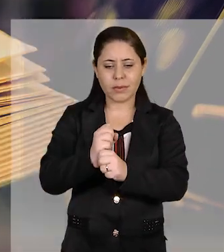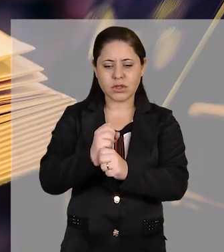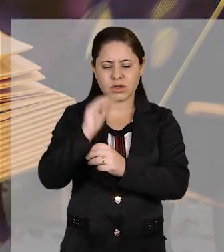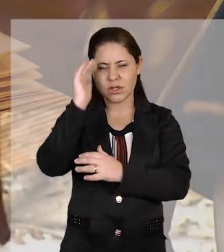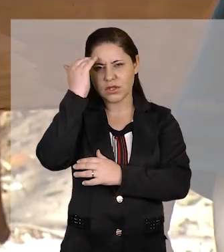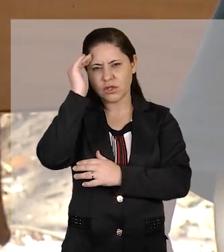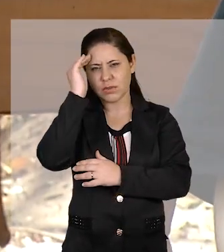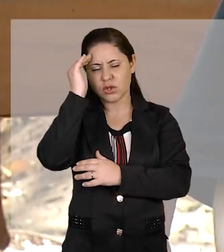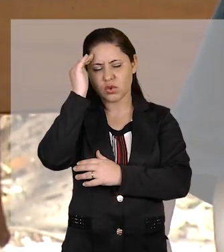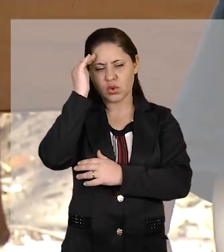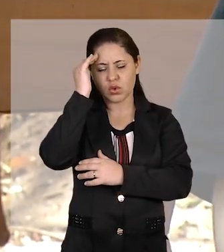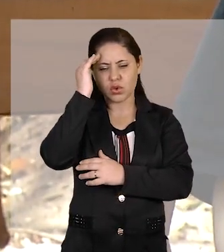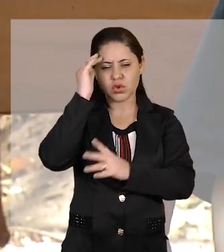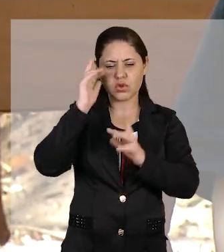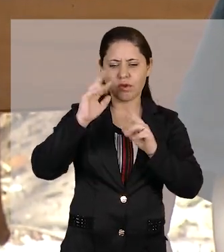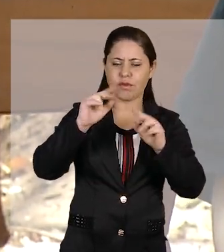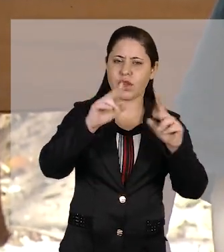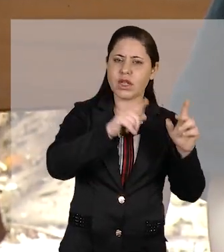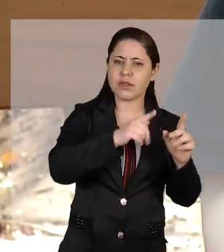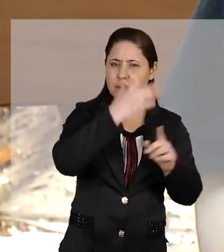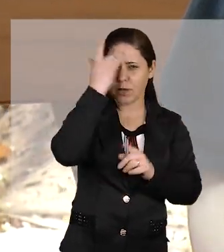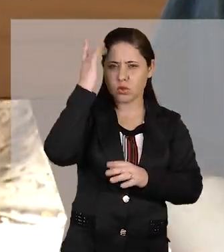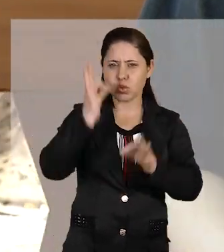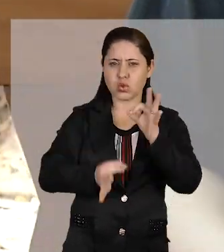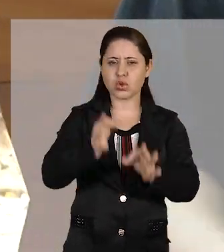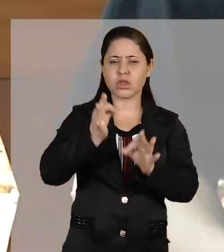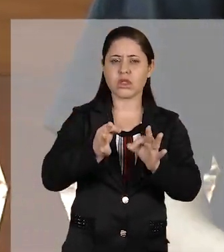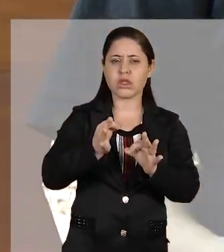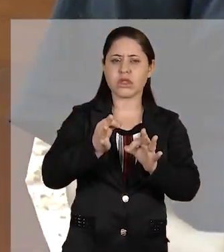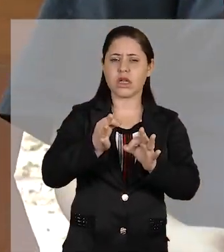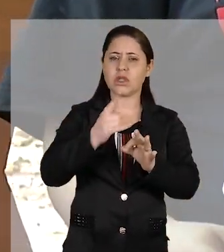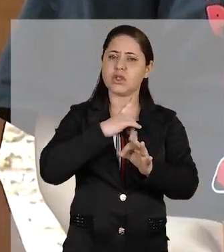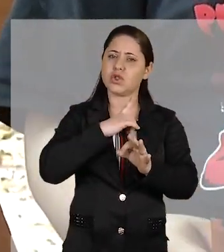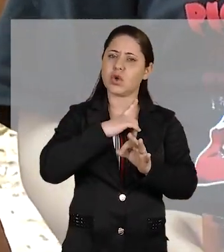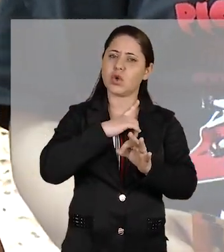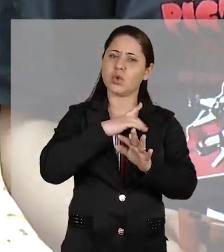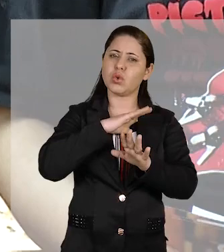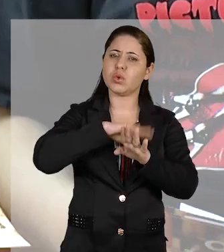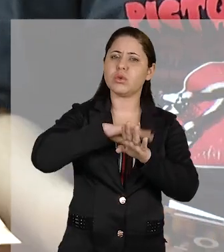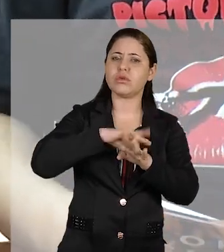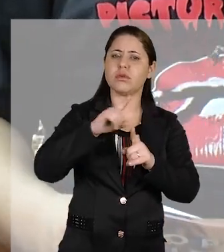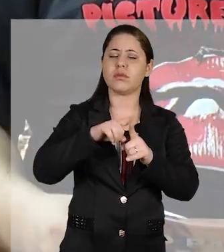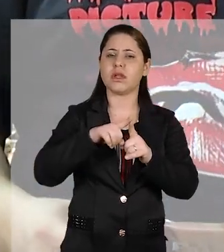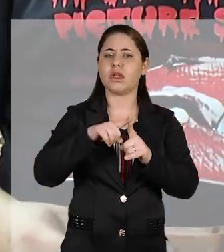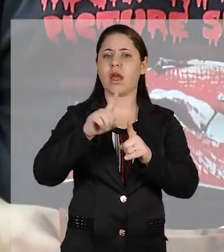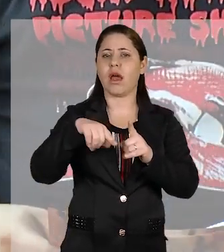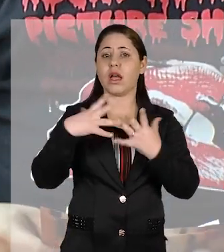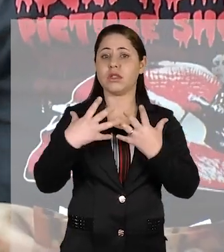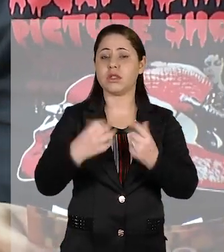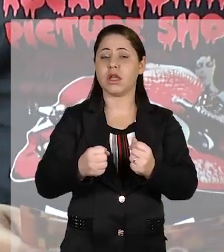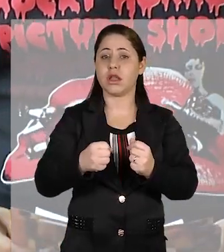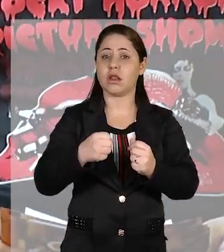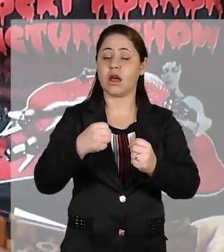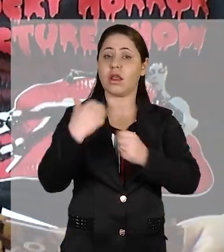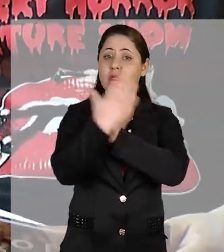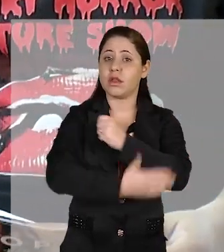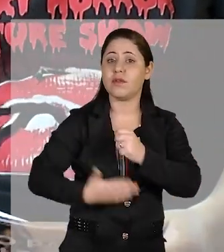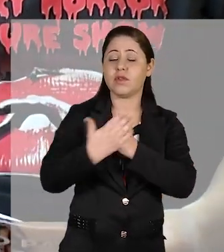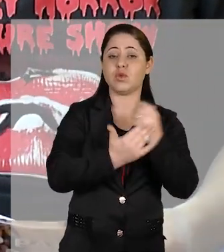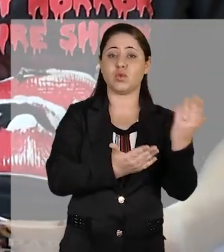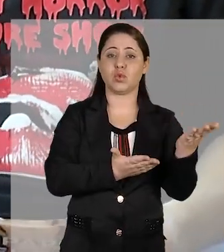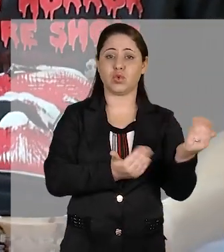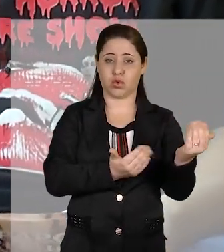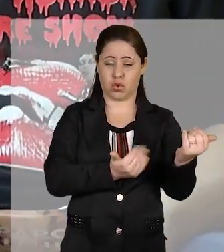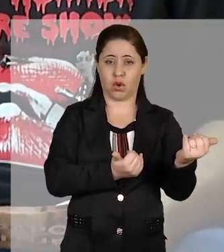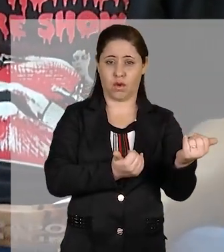vários entendimentos de doutrinadores, de juristas aqui do Brasil, que são favoráveis à defesa, né,